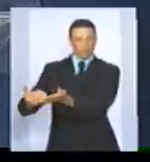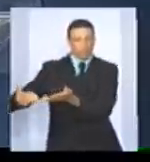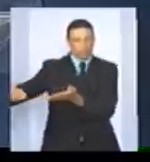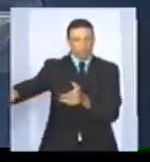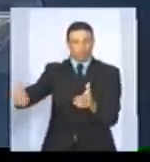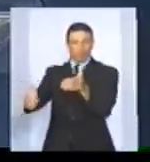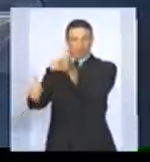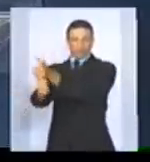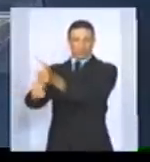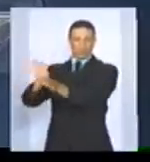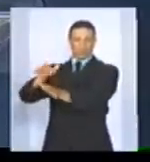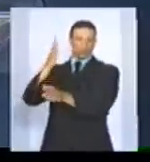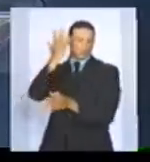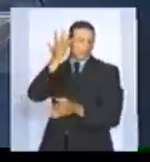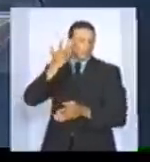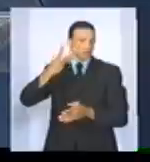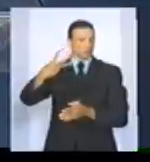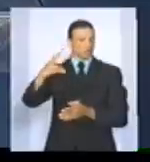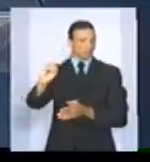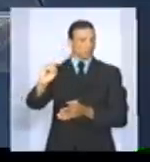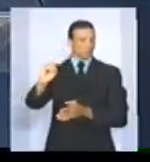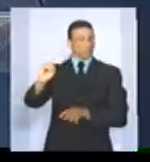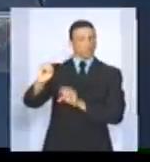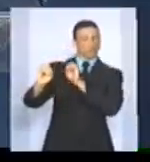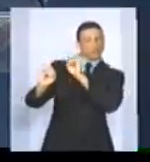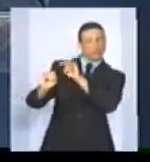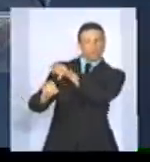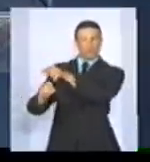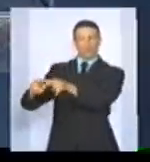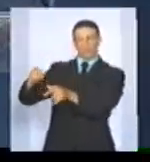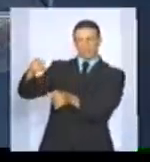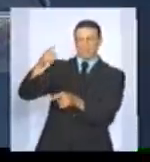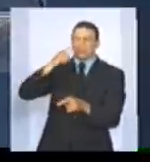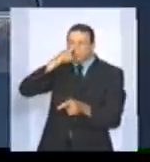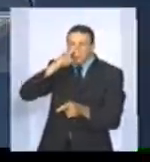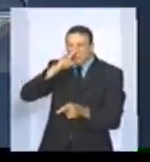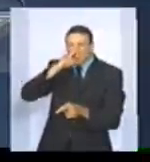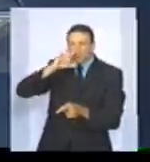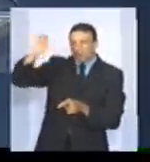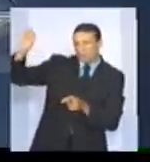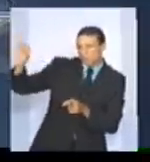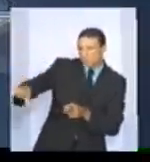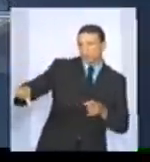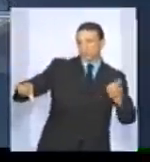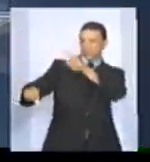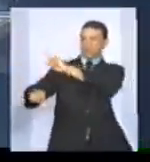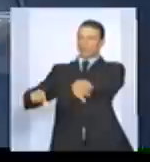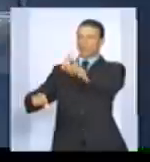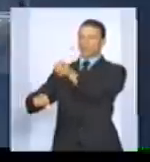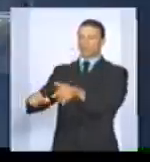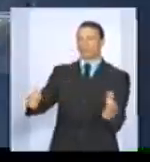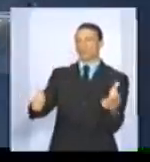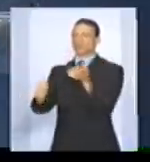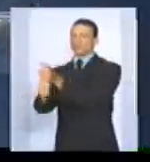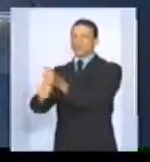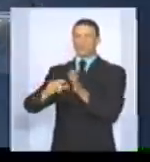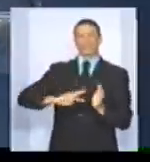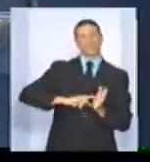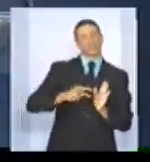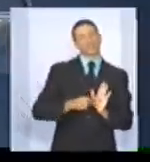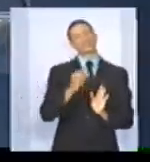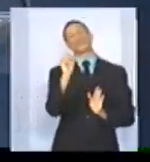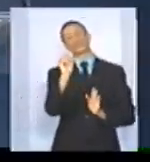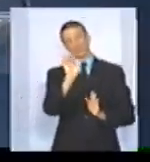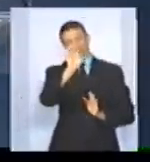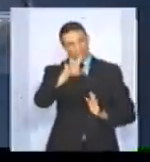ser superior a 30 dias, será imposta em caso de infração grave cujas circunstâncias não justificam o cancelamento do credenciamento. Quer dizer, a empresa